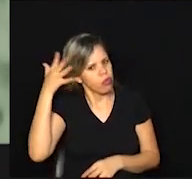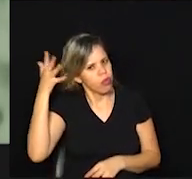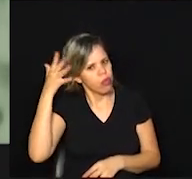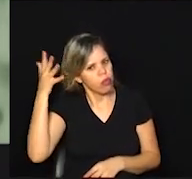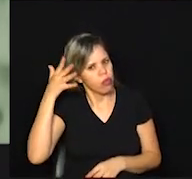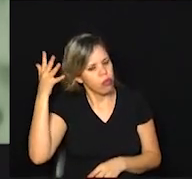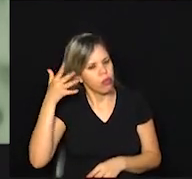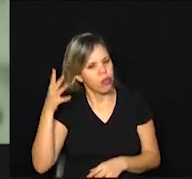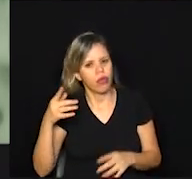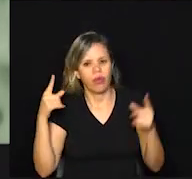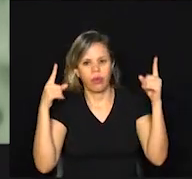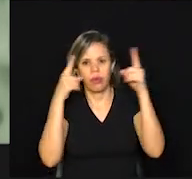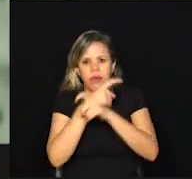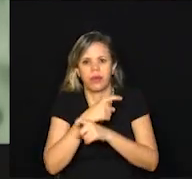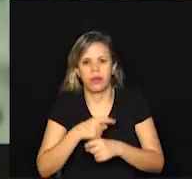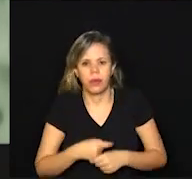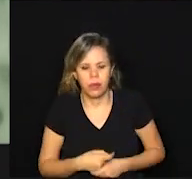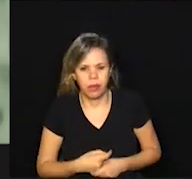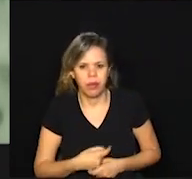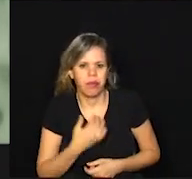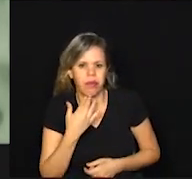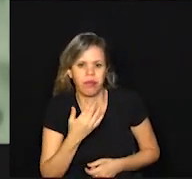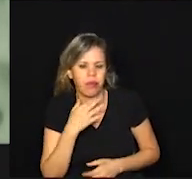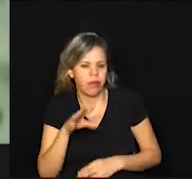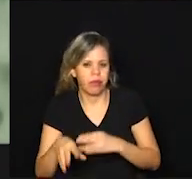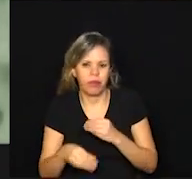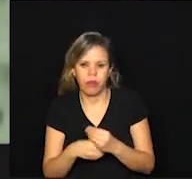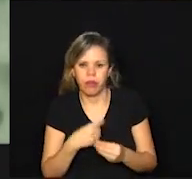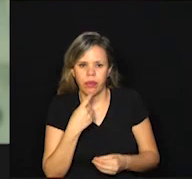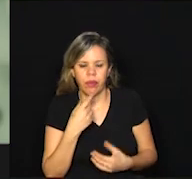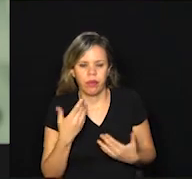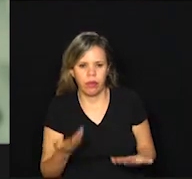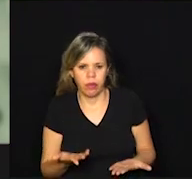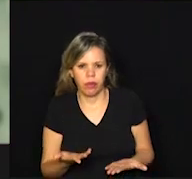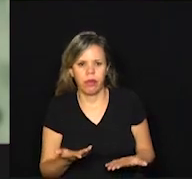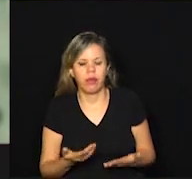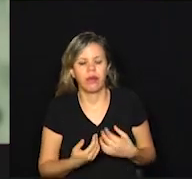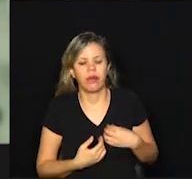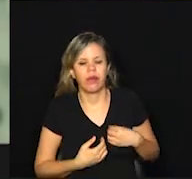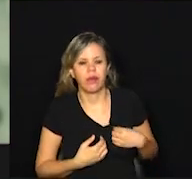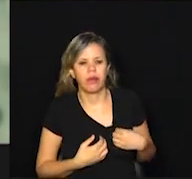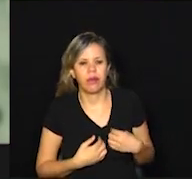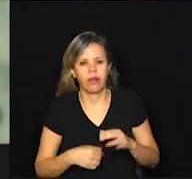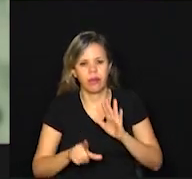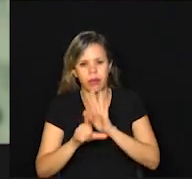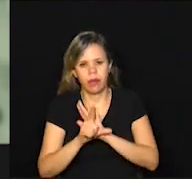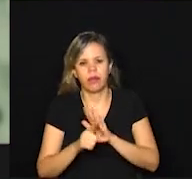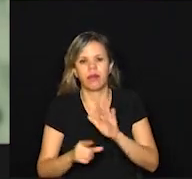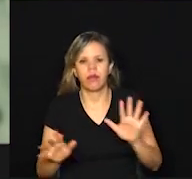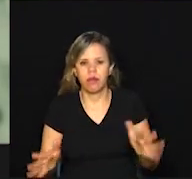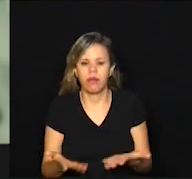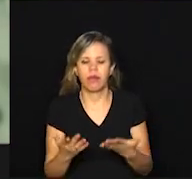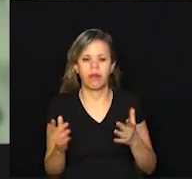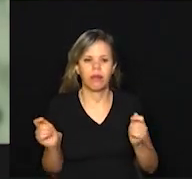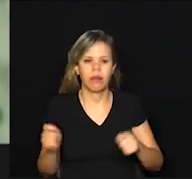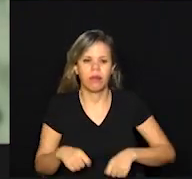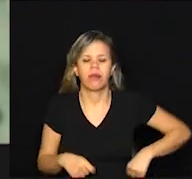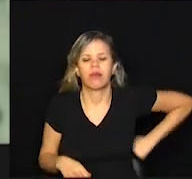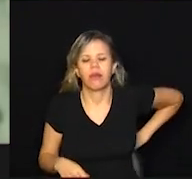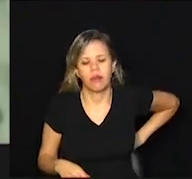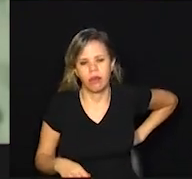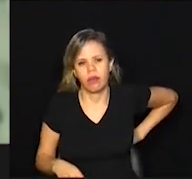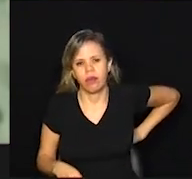com muita dificuldade ela não seria implementada em Campinas mas ela foi e essa lei fomentou possibilitou